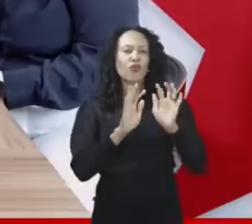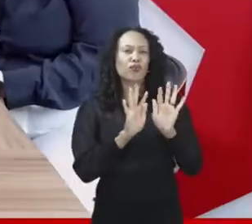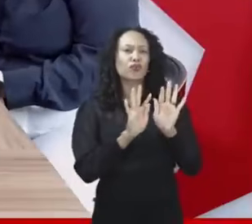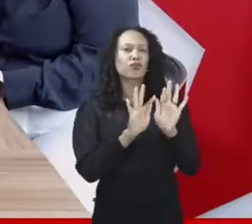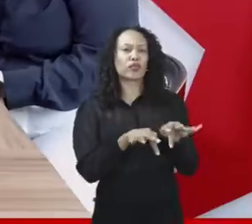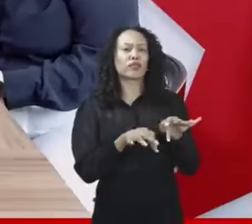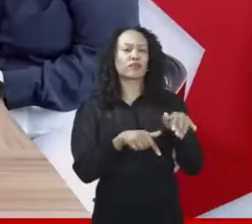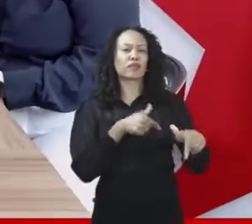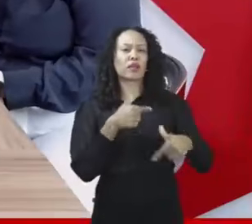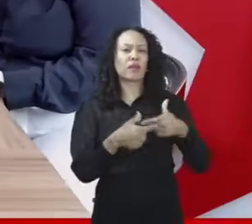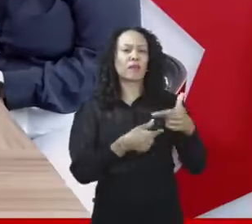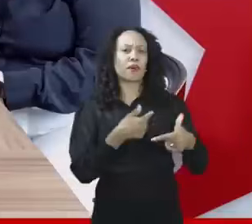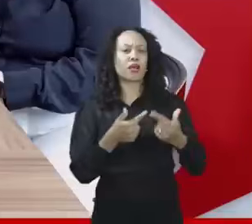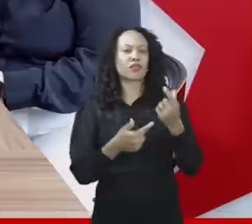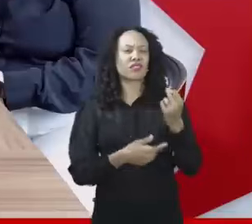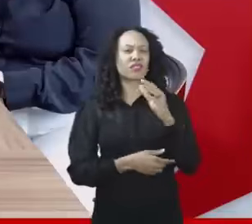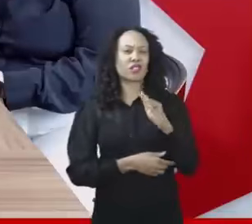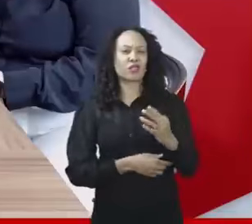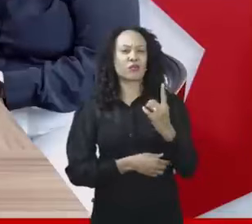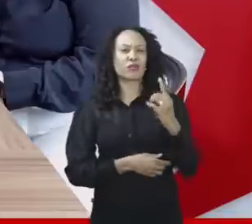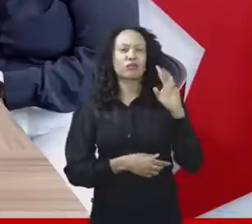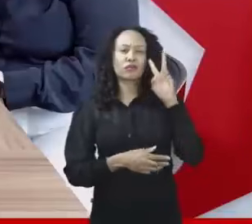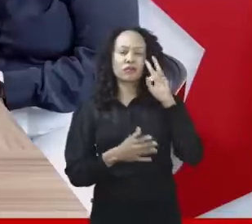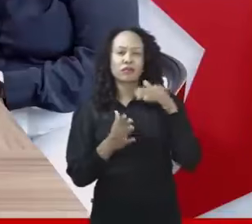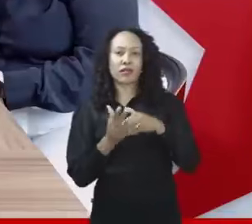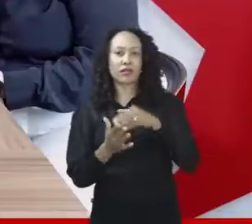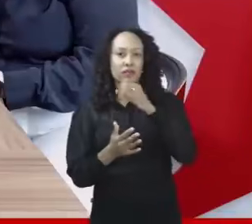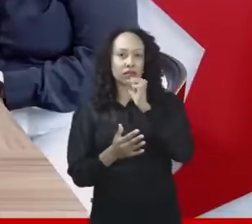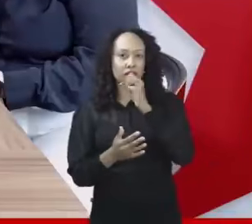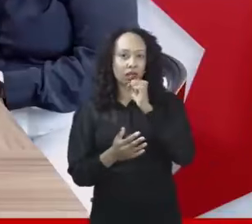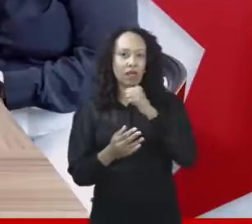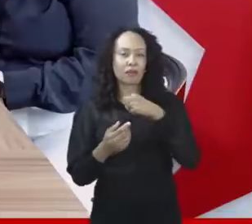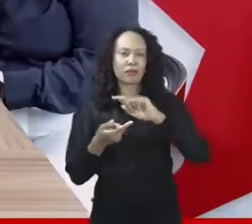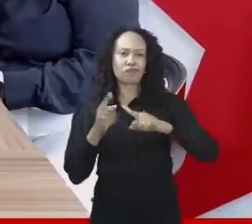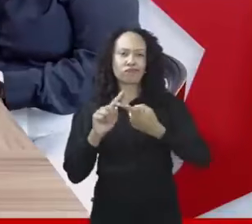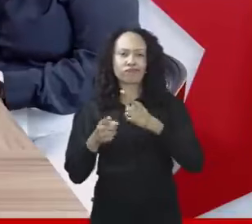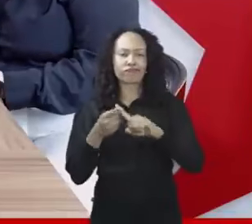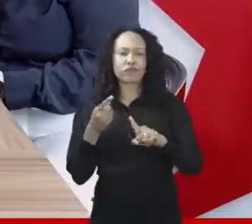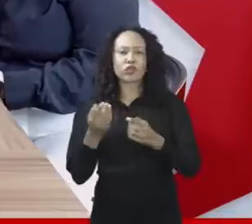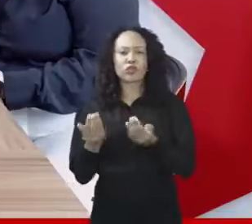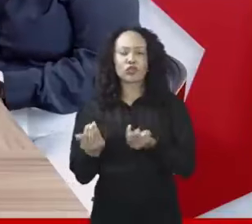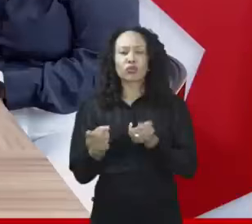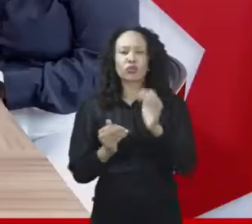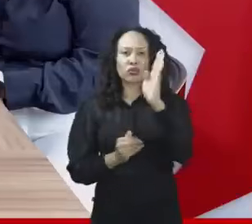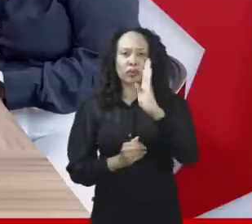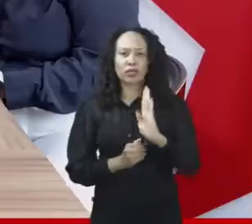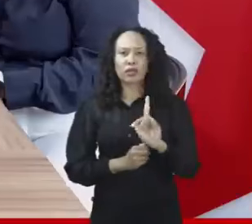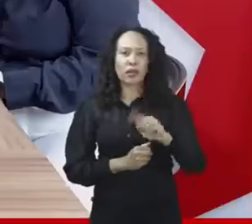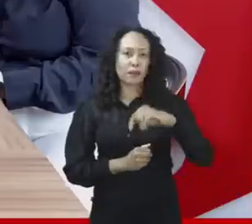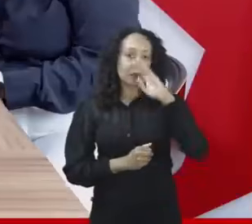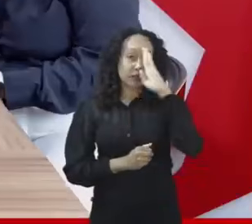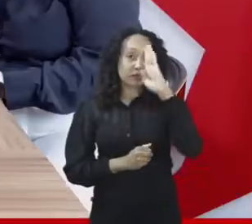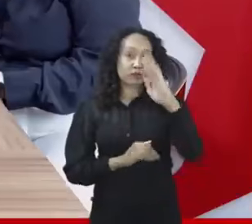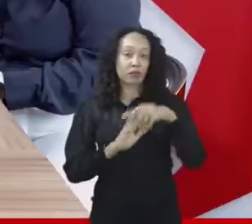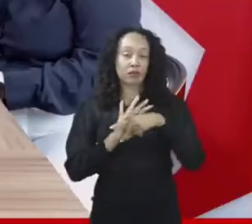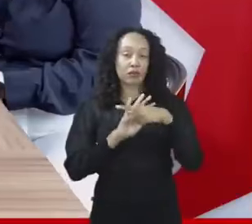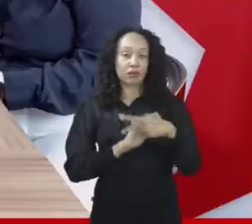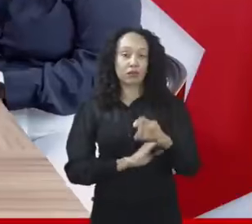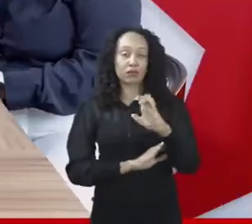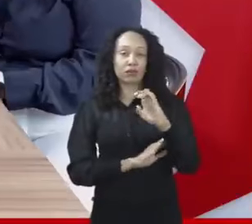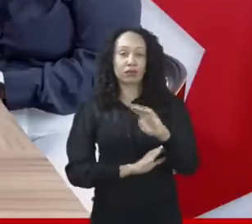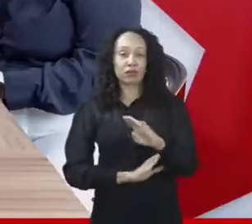6x1, que dialoga tanto com as juventudes brasileiras, com a nossa conjuntura atual, e é uma pauta prioritária da CUT, né, Cris?